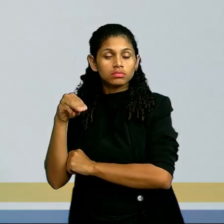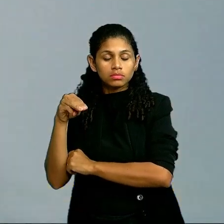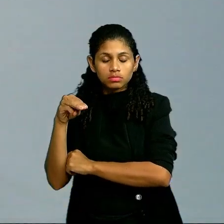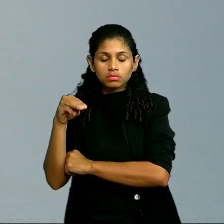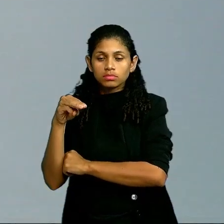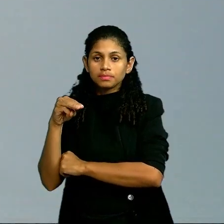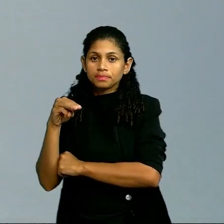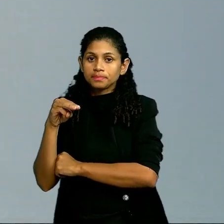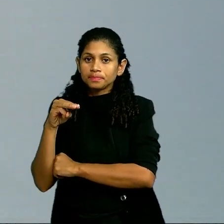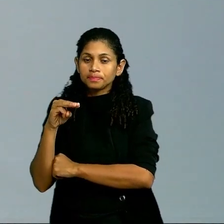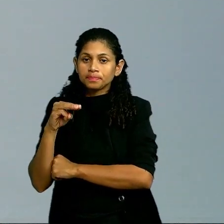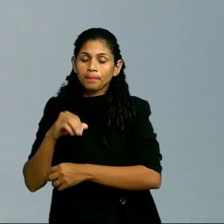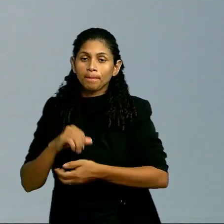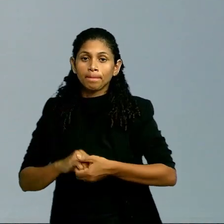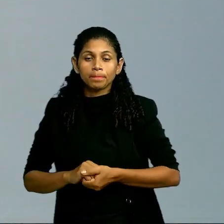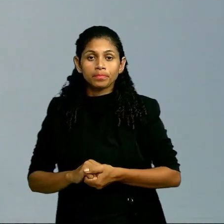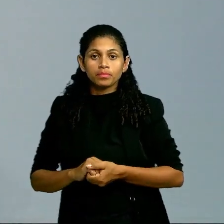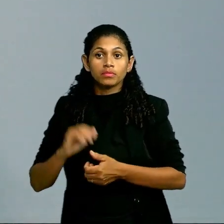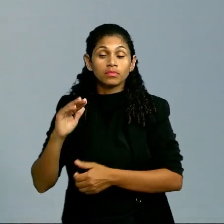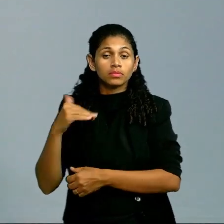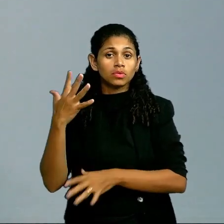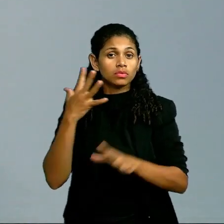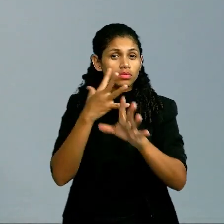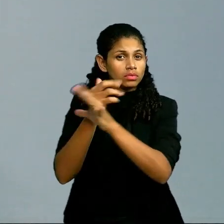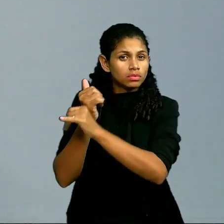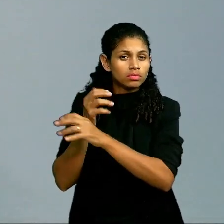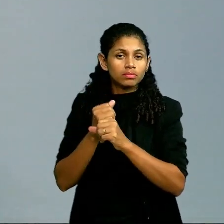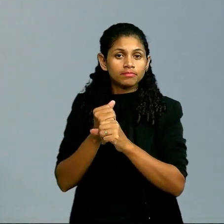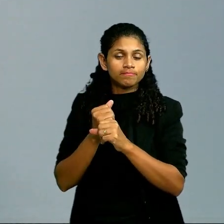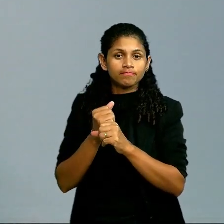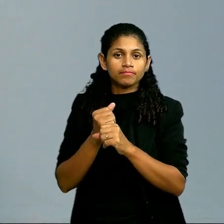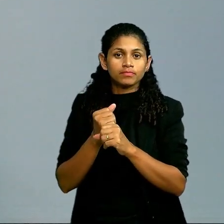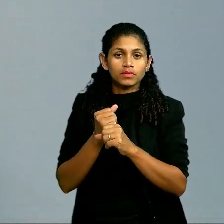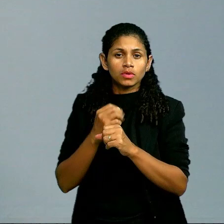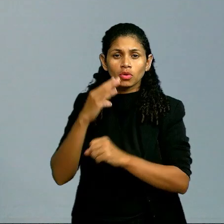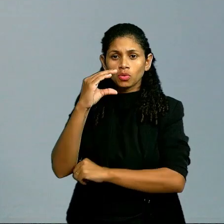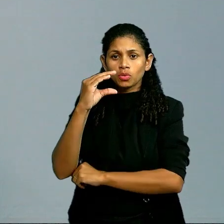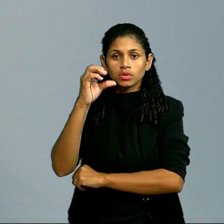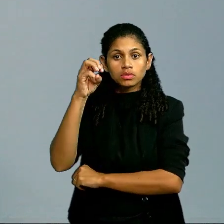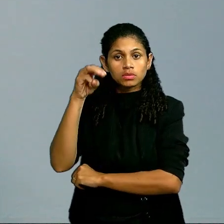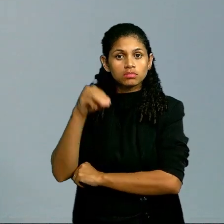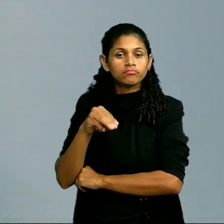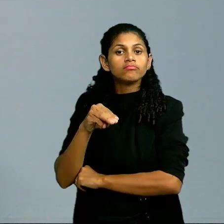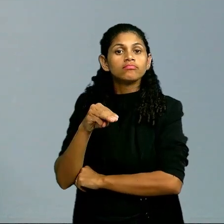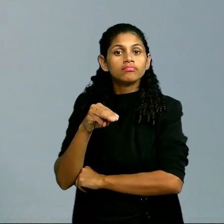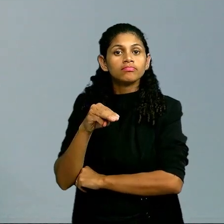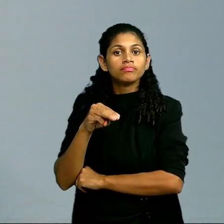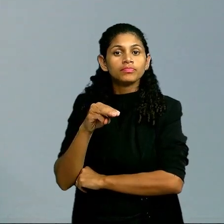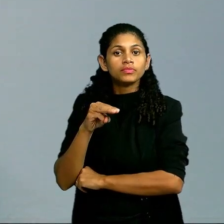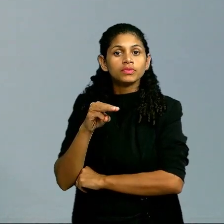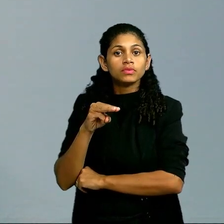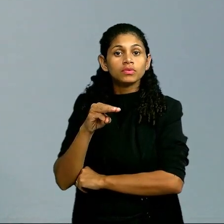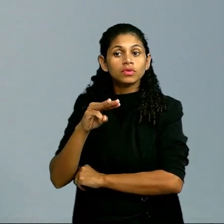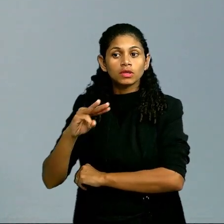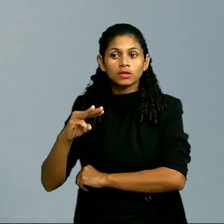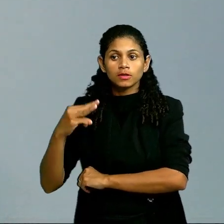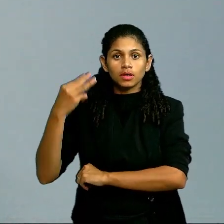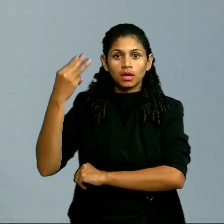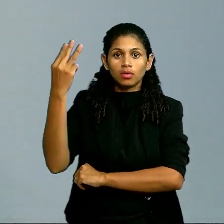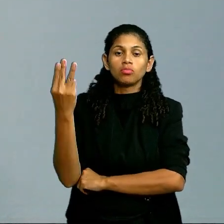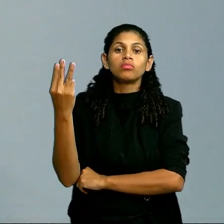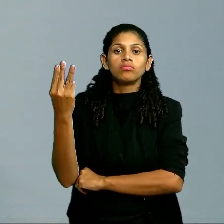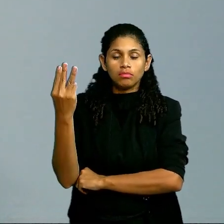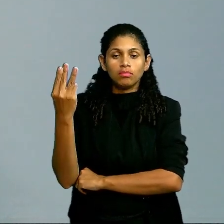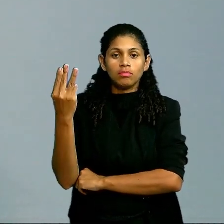quando a gente calcula, a parte dos centímetros a gente vai elevar ao cubo.